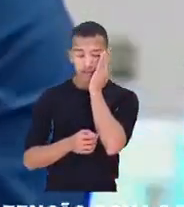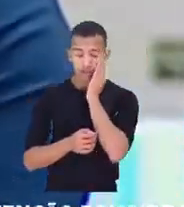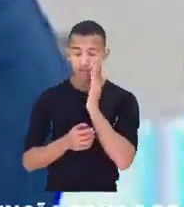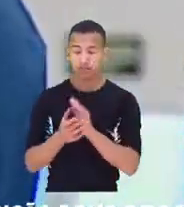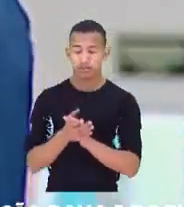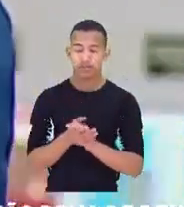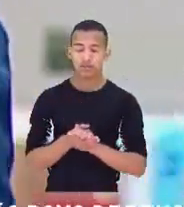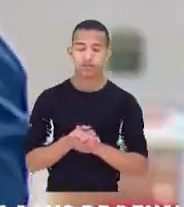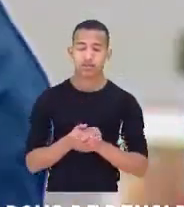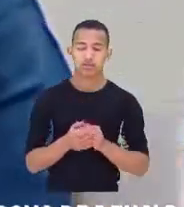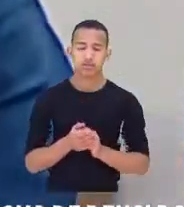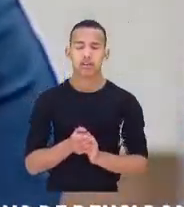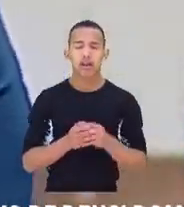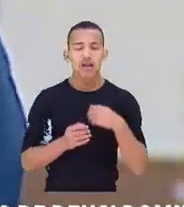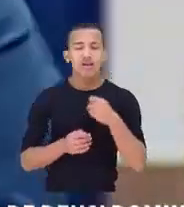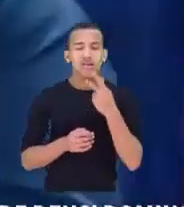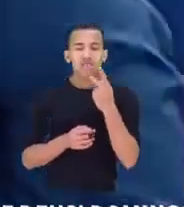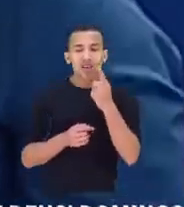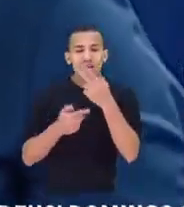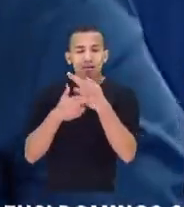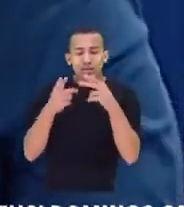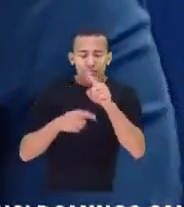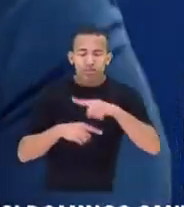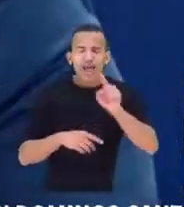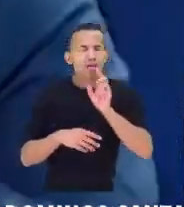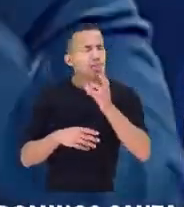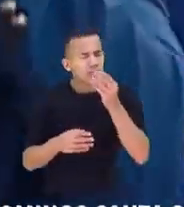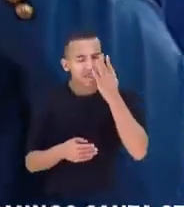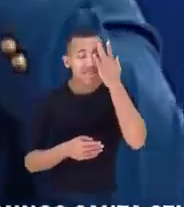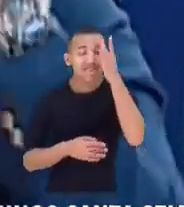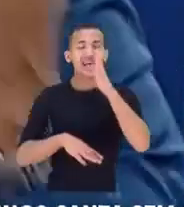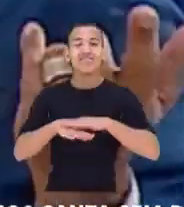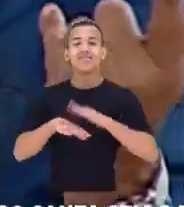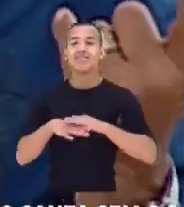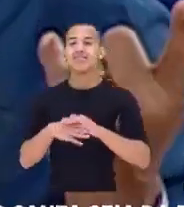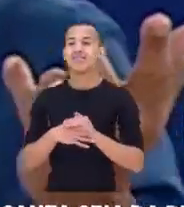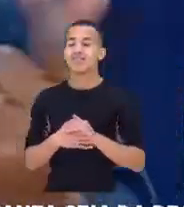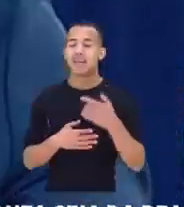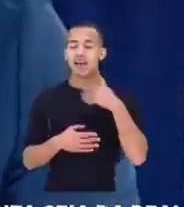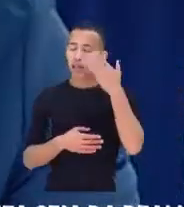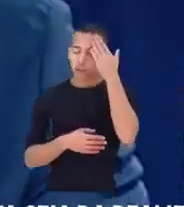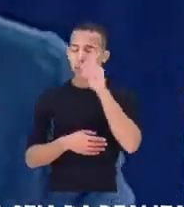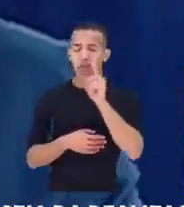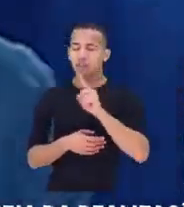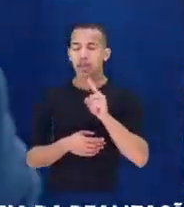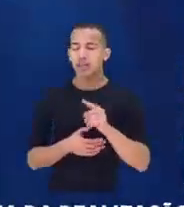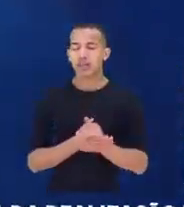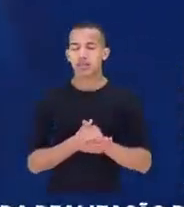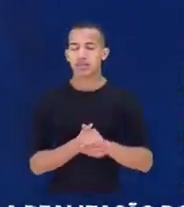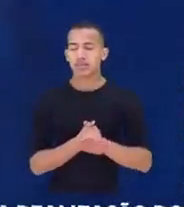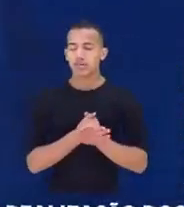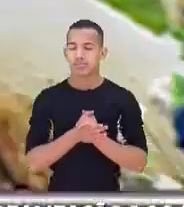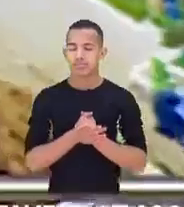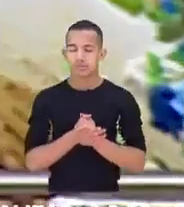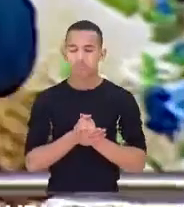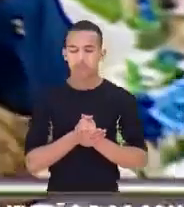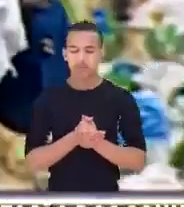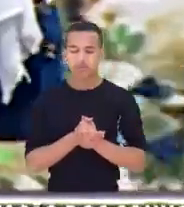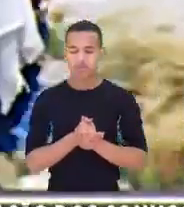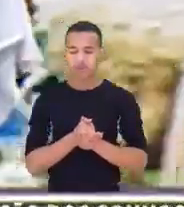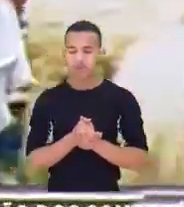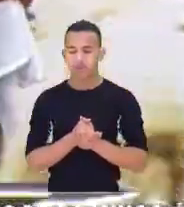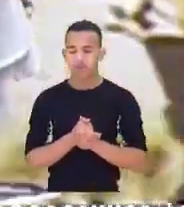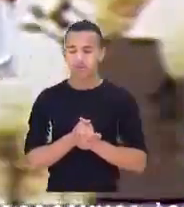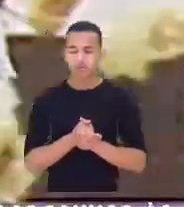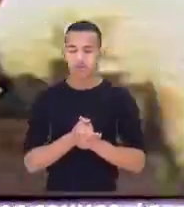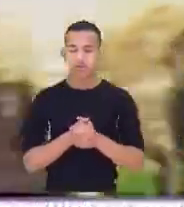Eu vou falar com você, tem umas contas que são tão fáceis de fazer e... Eu não entendo aquilo lá, mãe. Ô, minha filha, seu dízimo